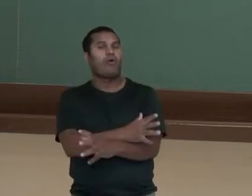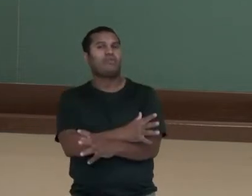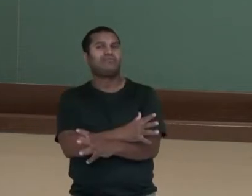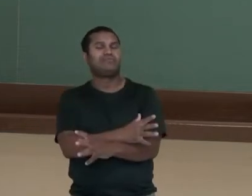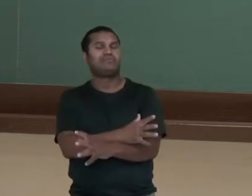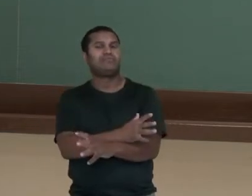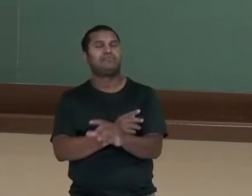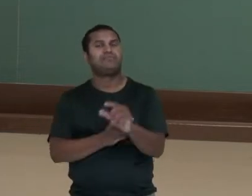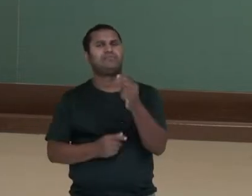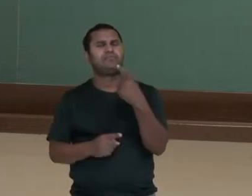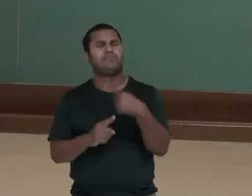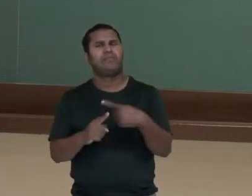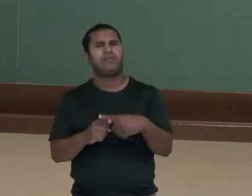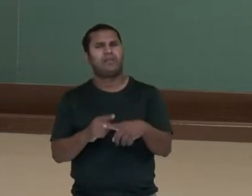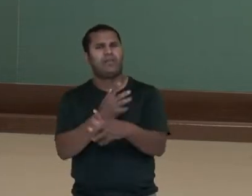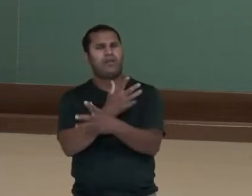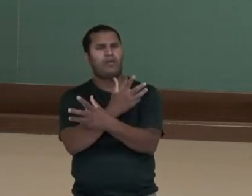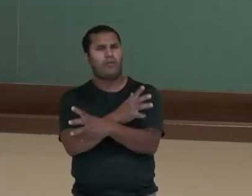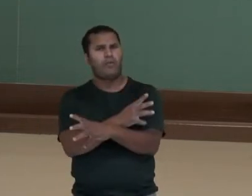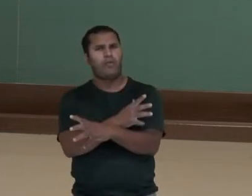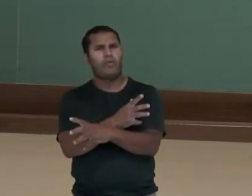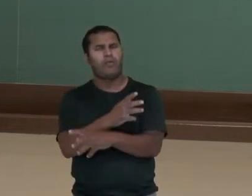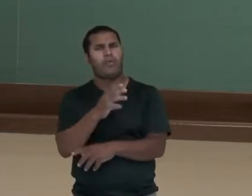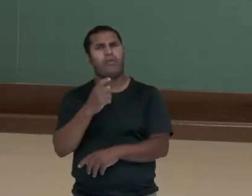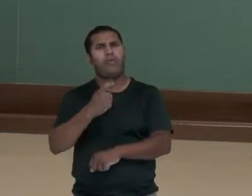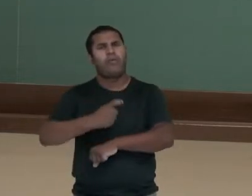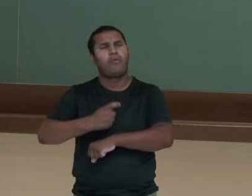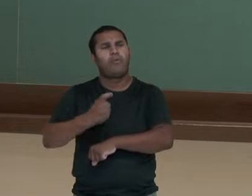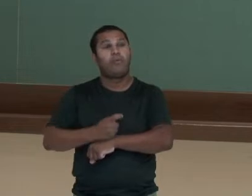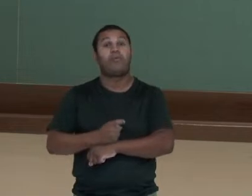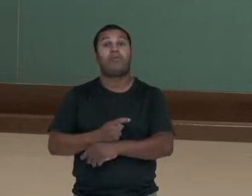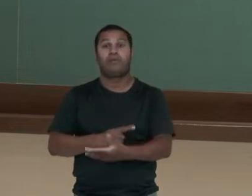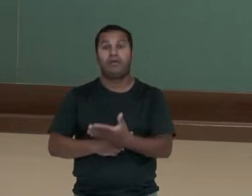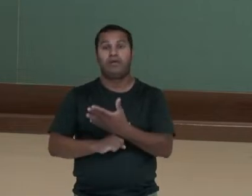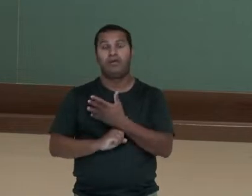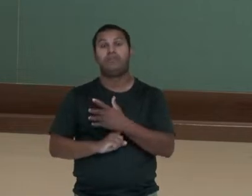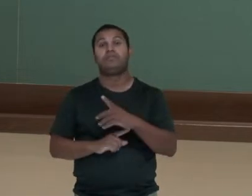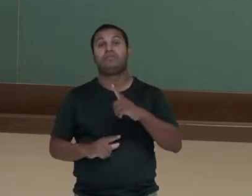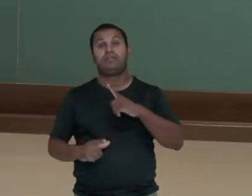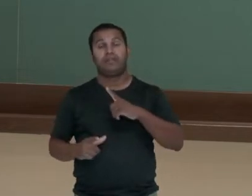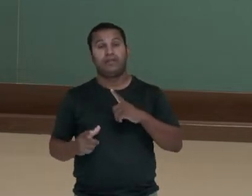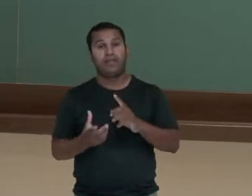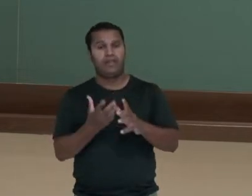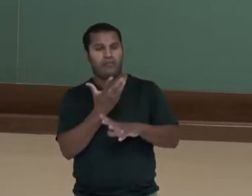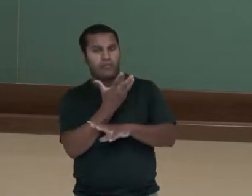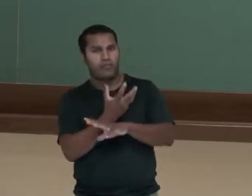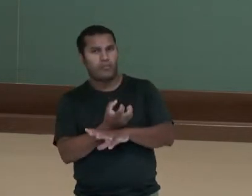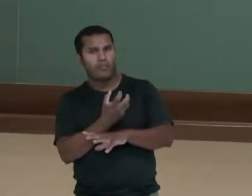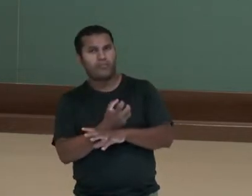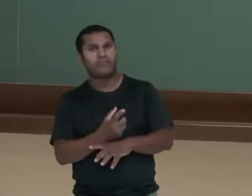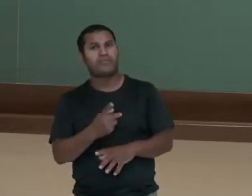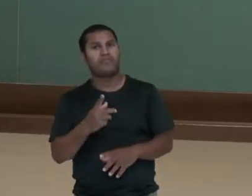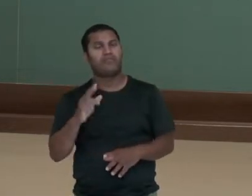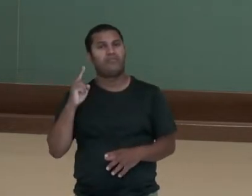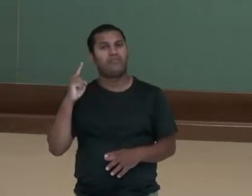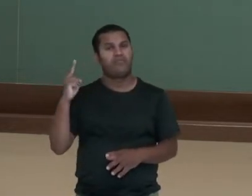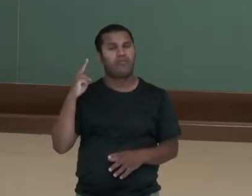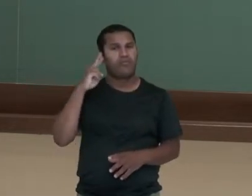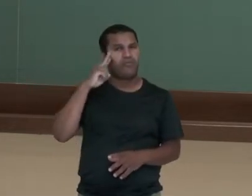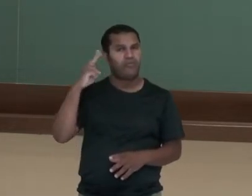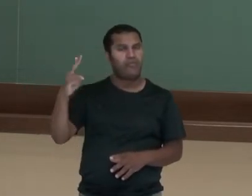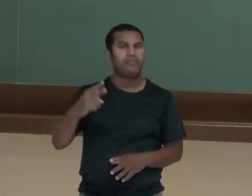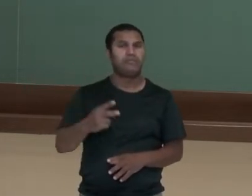vai calcificar, né? Vai dar a rigidez para a estrutura, mas também tem tecido nervoso, tem